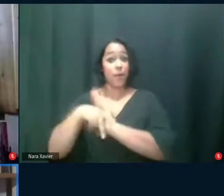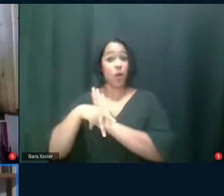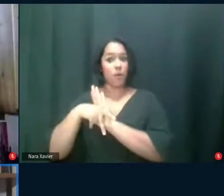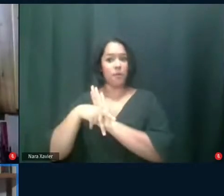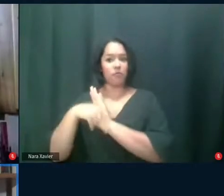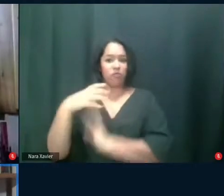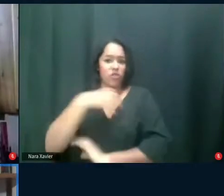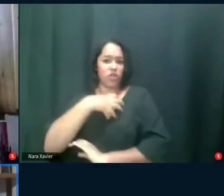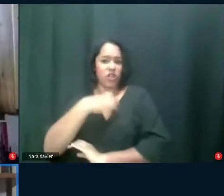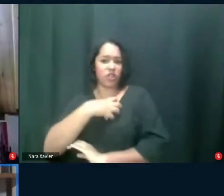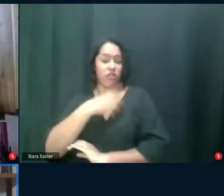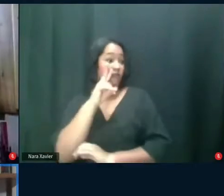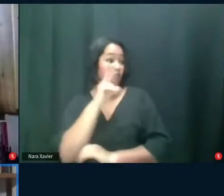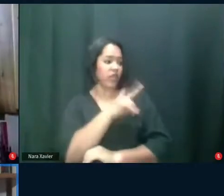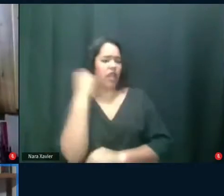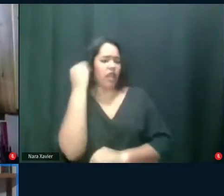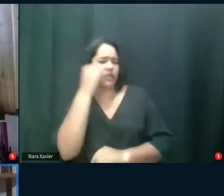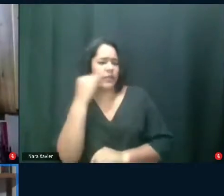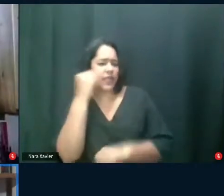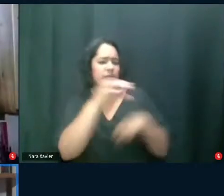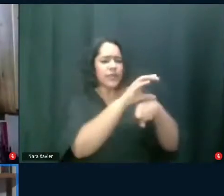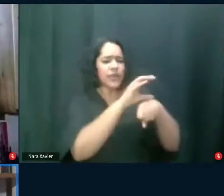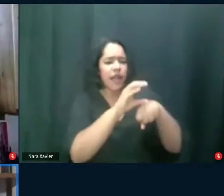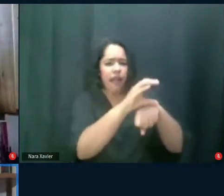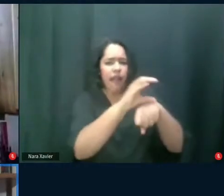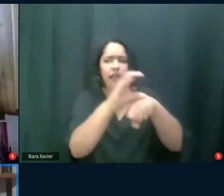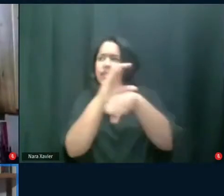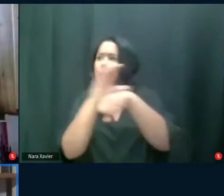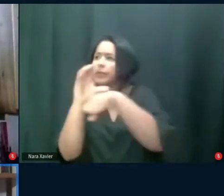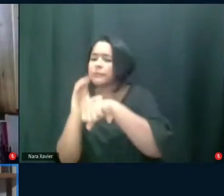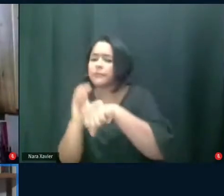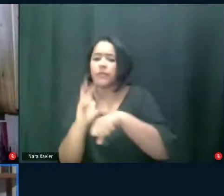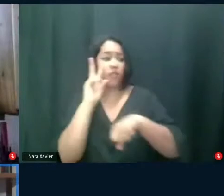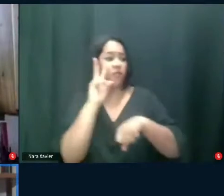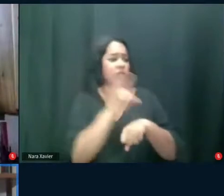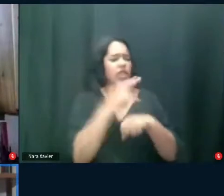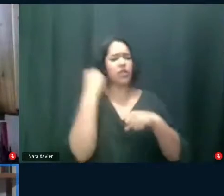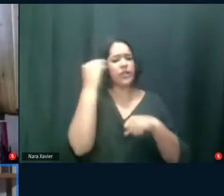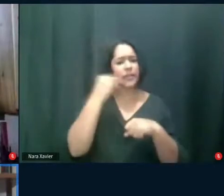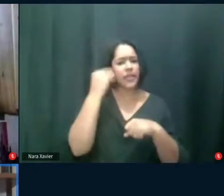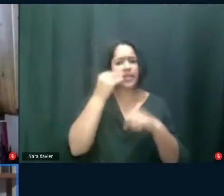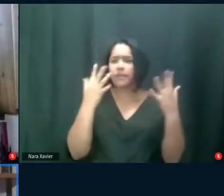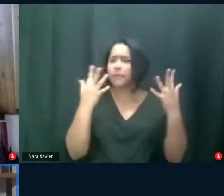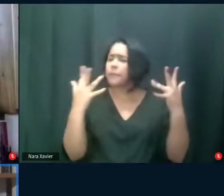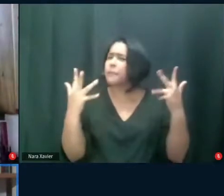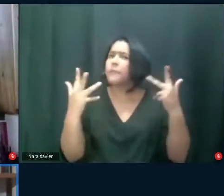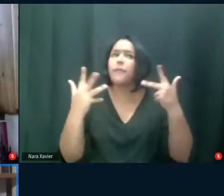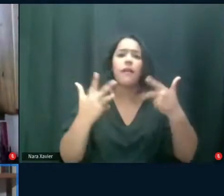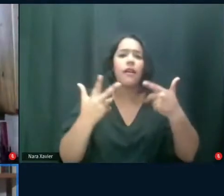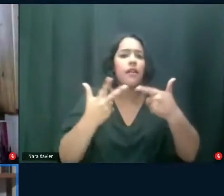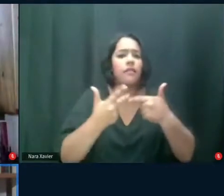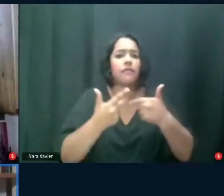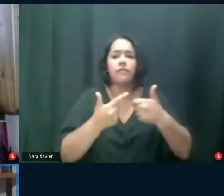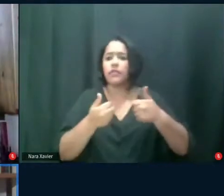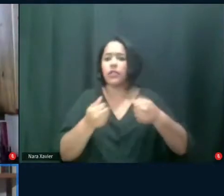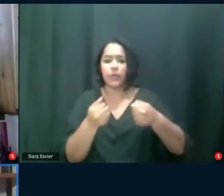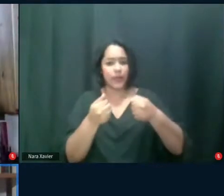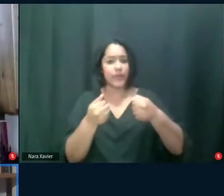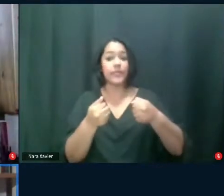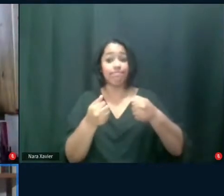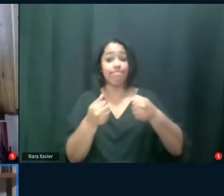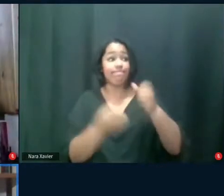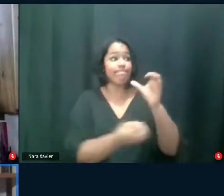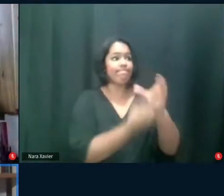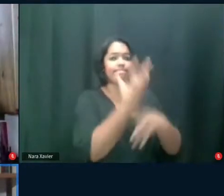da experiência concreta dos CAIS, a partir da experiência fabulosa, né, que foi